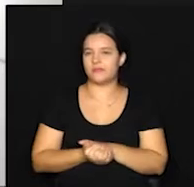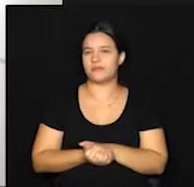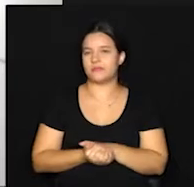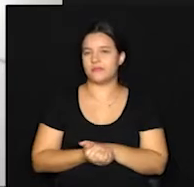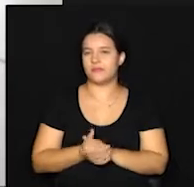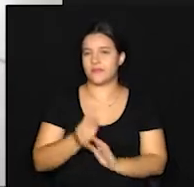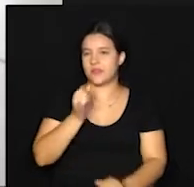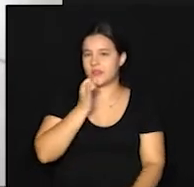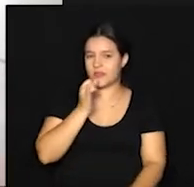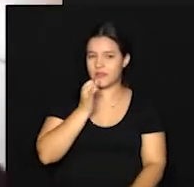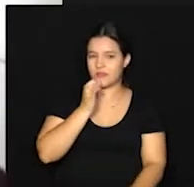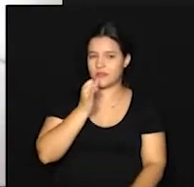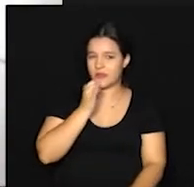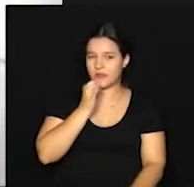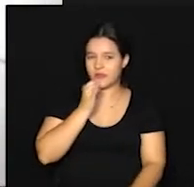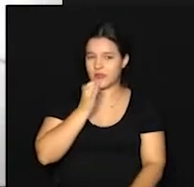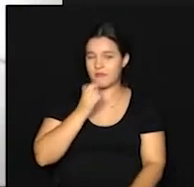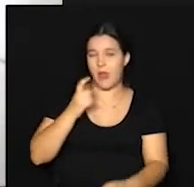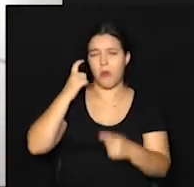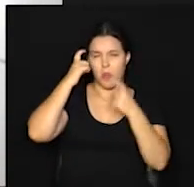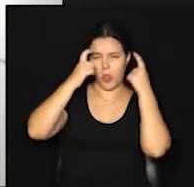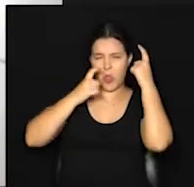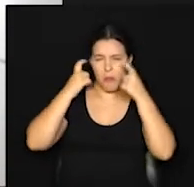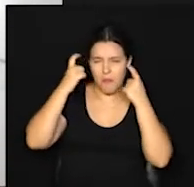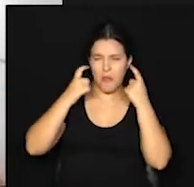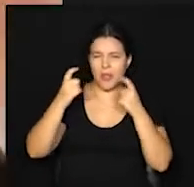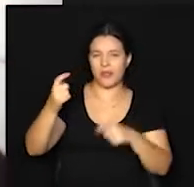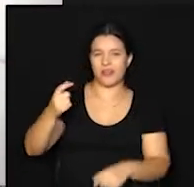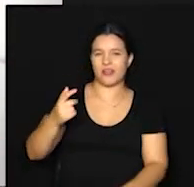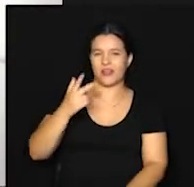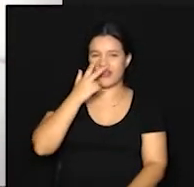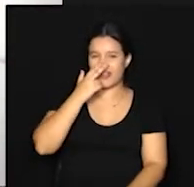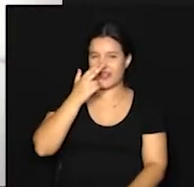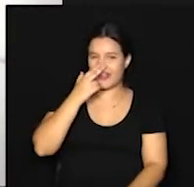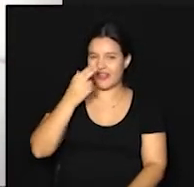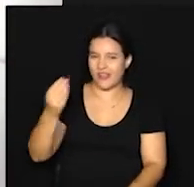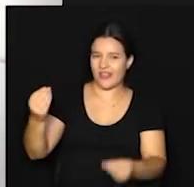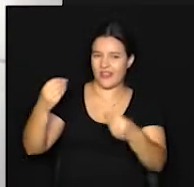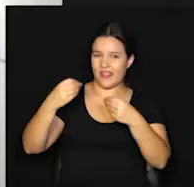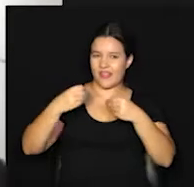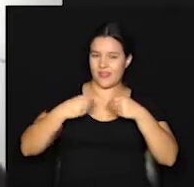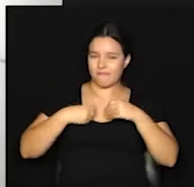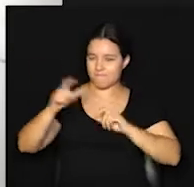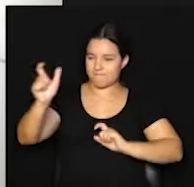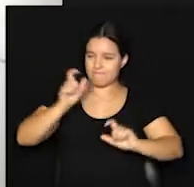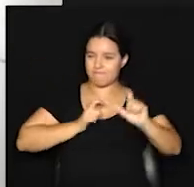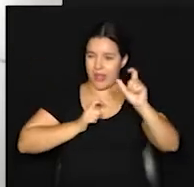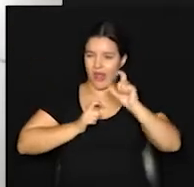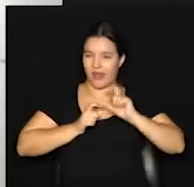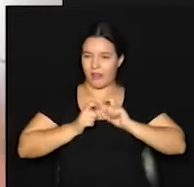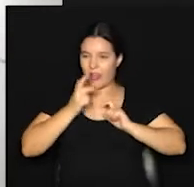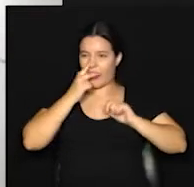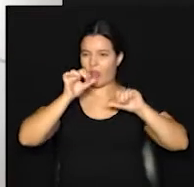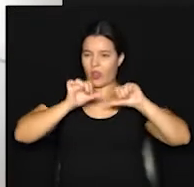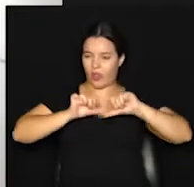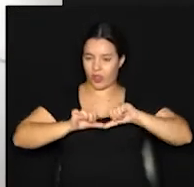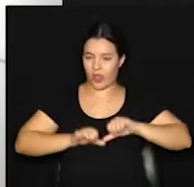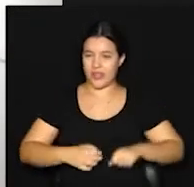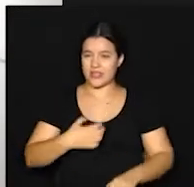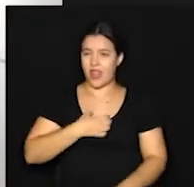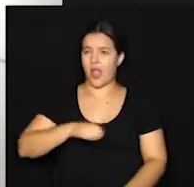tipo, olha, eu falo isso porque eu me preocupo muito com você. Vai te colocando para baixo. Sempre para baixo, vai mexendo com a